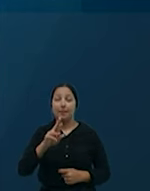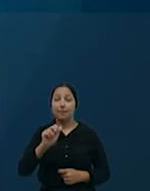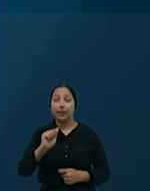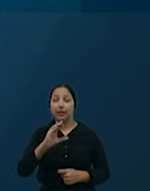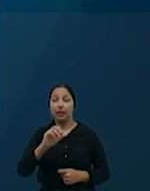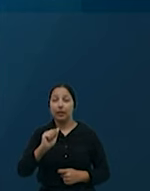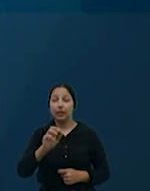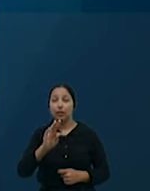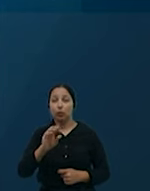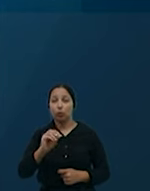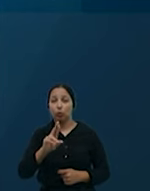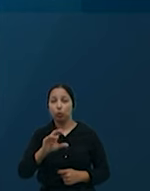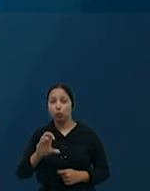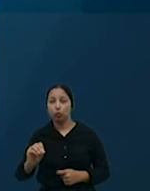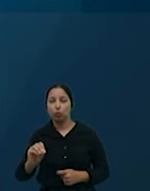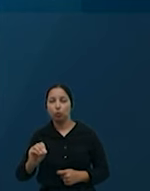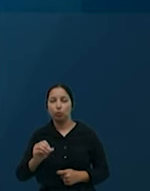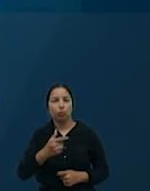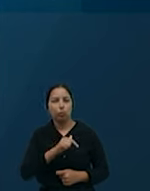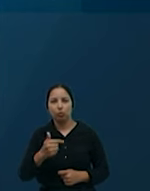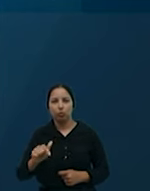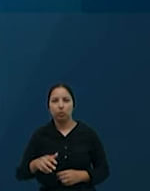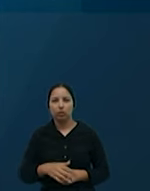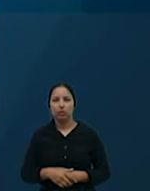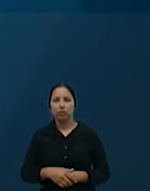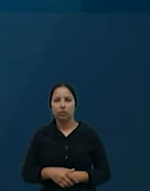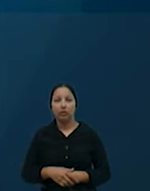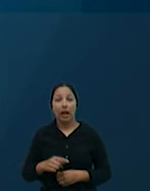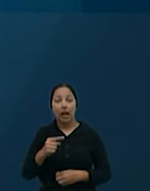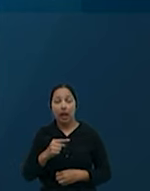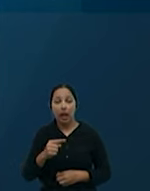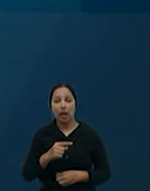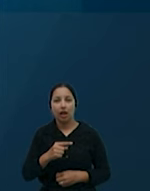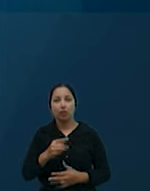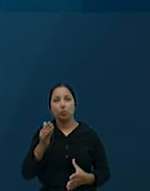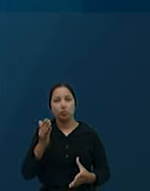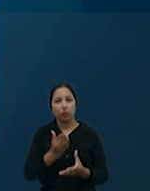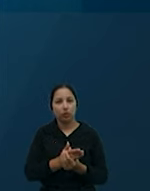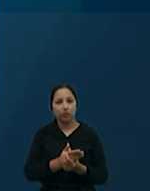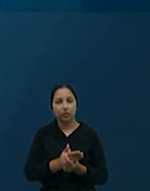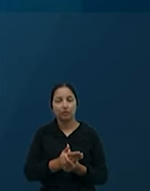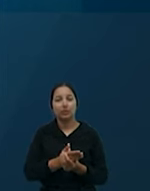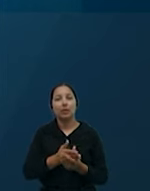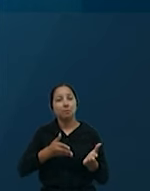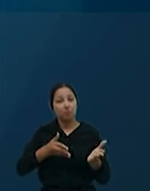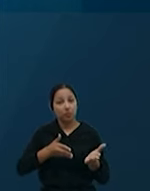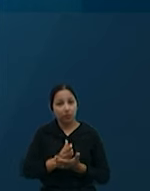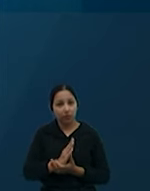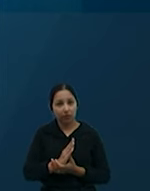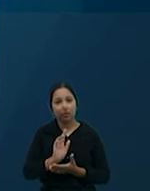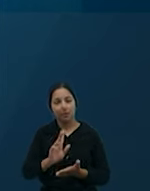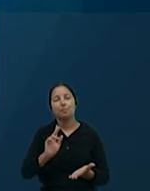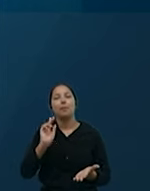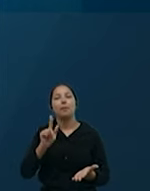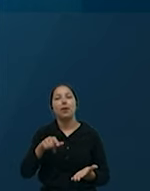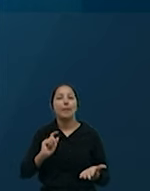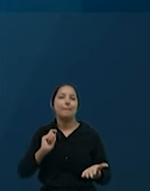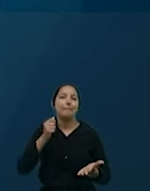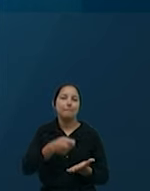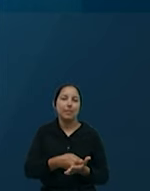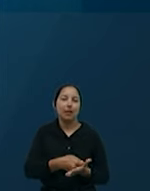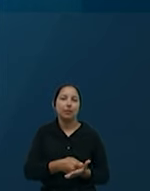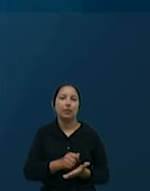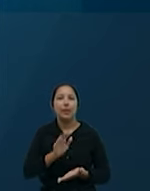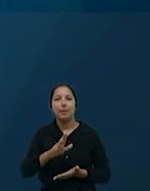o processo sendo ganho é pago na integralidade. No precatório, o segurado fica a aguardar